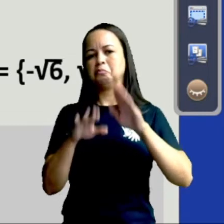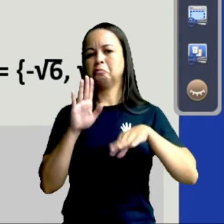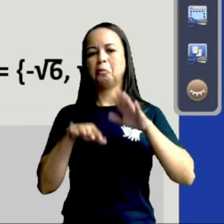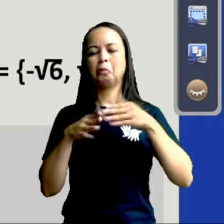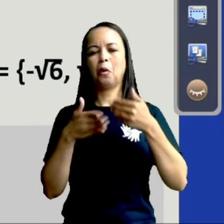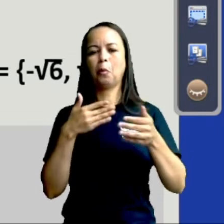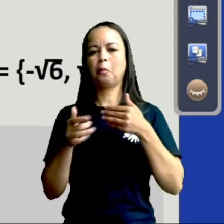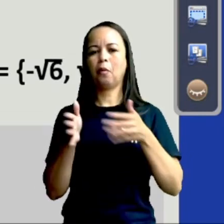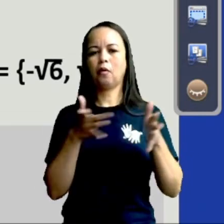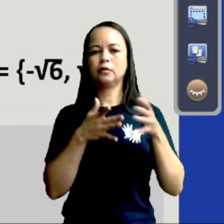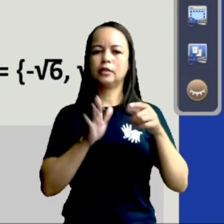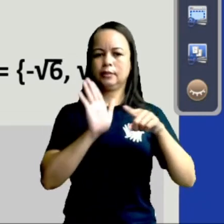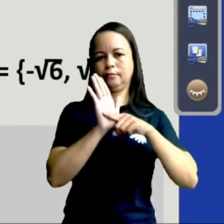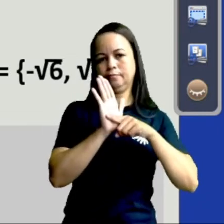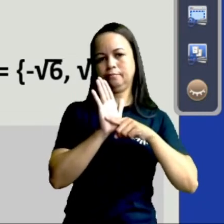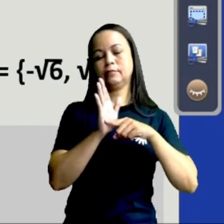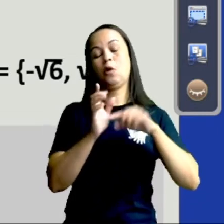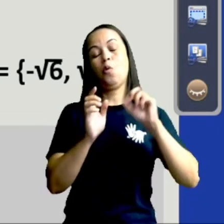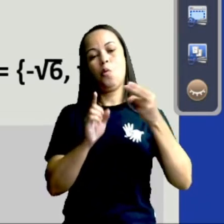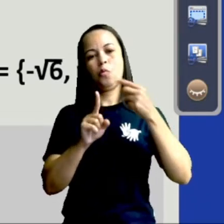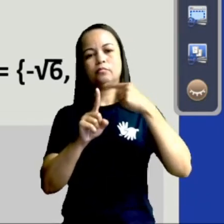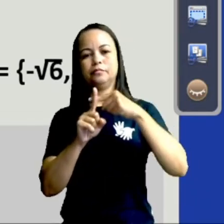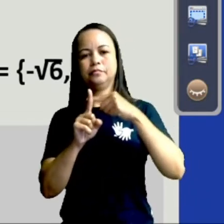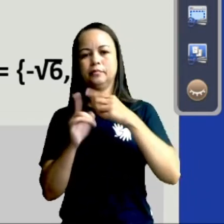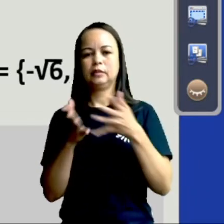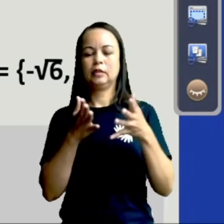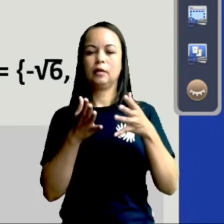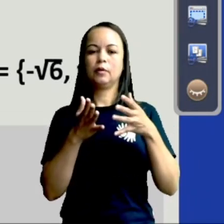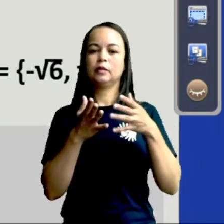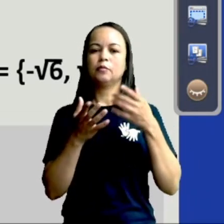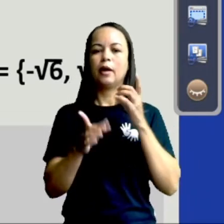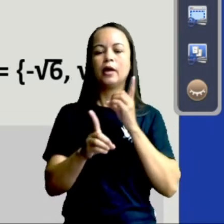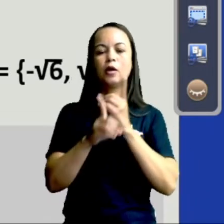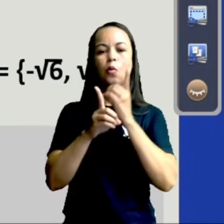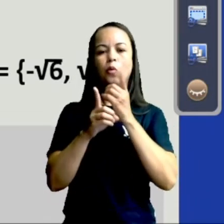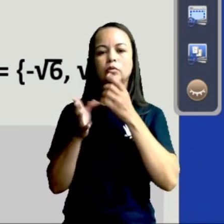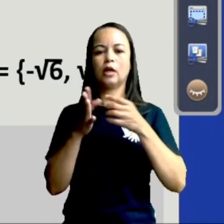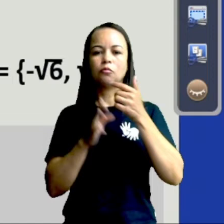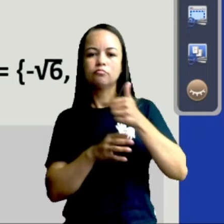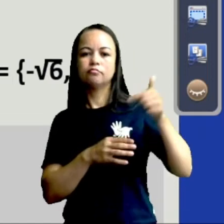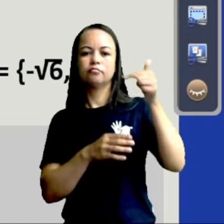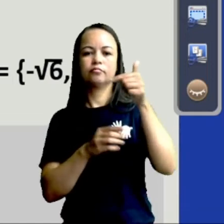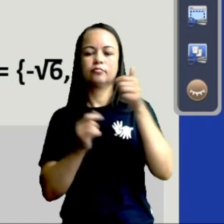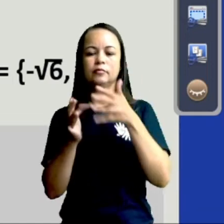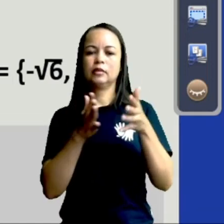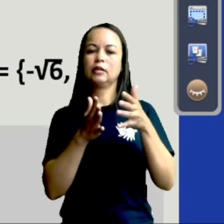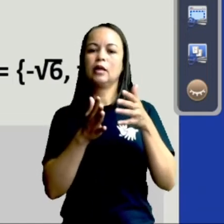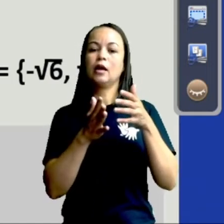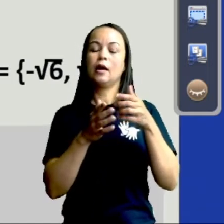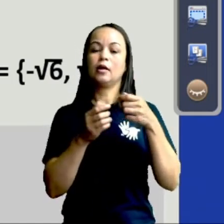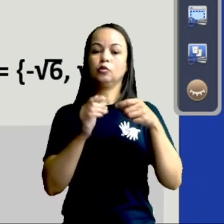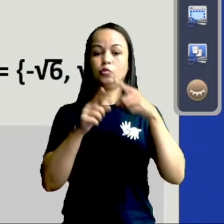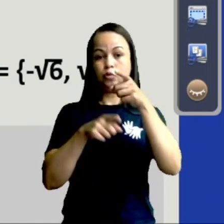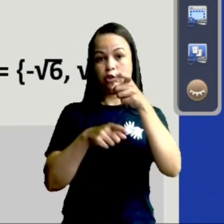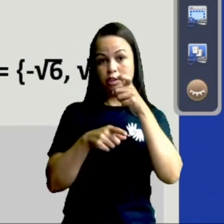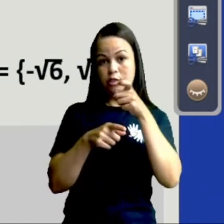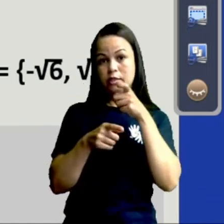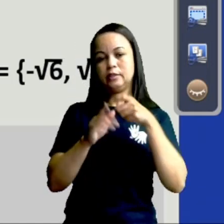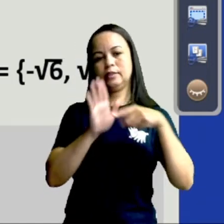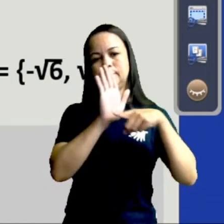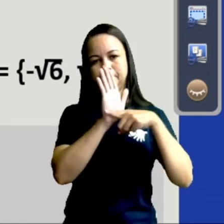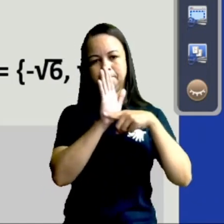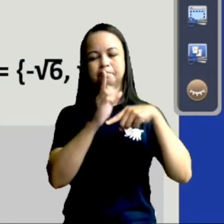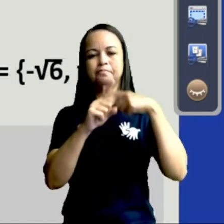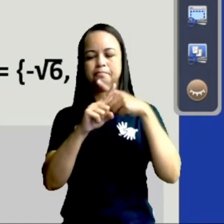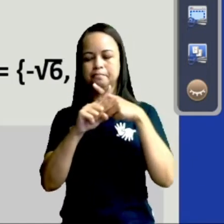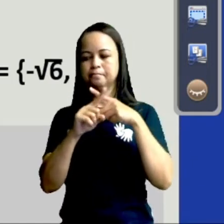ou negativo. Por isso que na hora de resolver a equação e achar o valor de x, a gente pega tanto o valor positivo quanto o negativo. E aqui a gente chegou